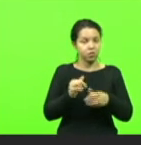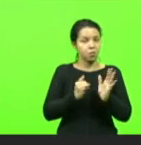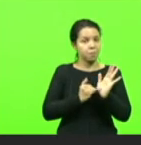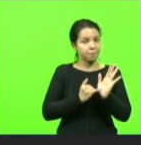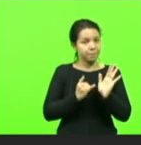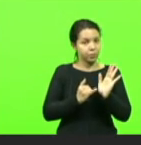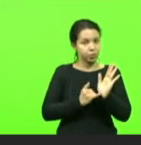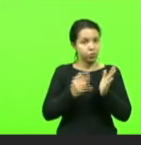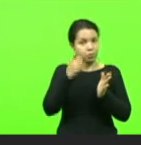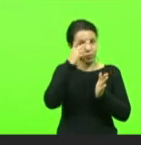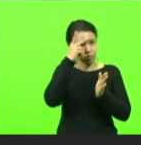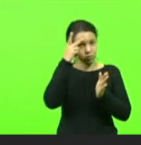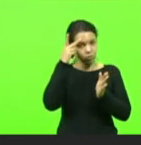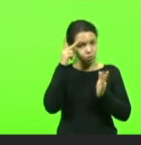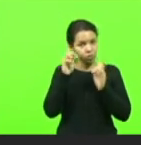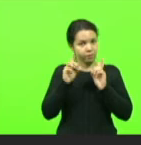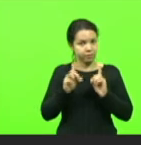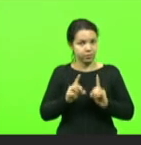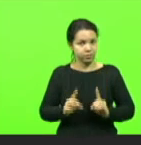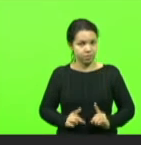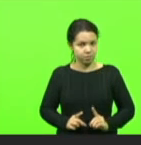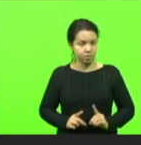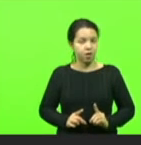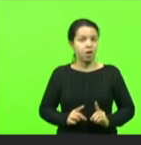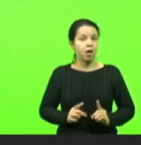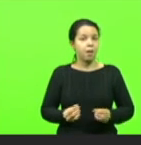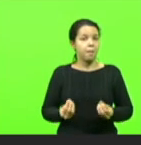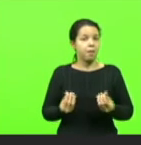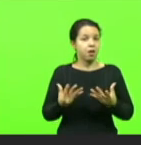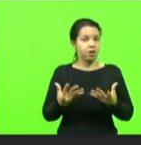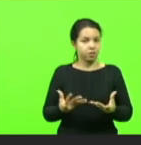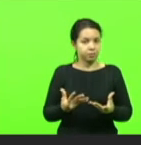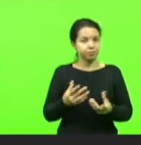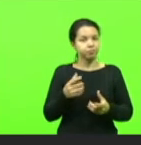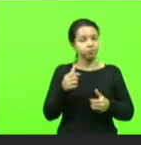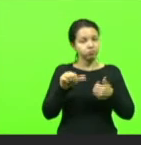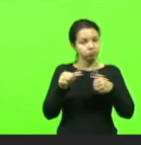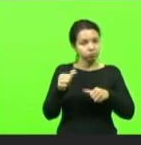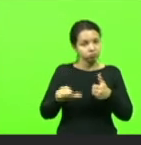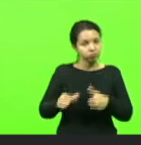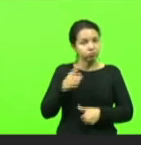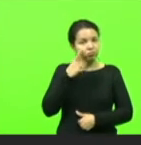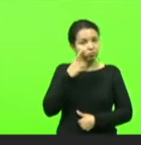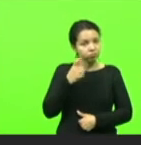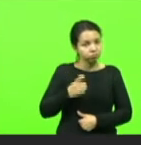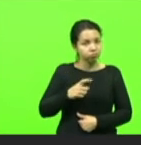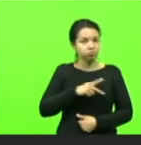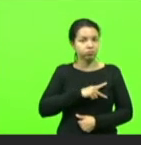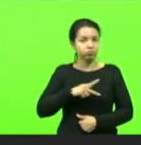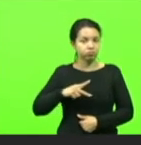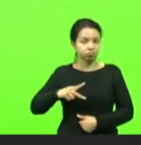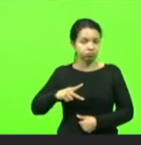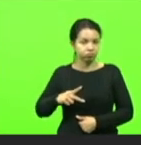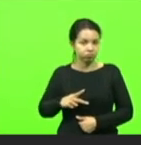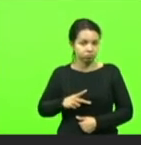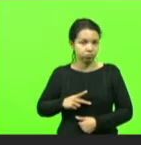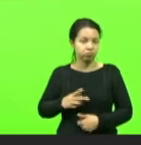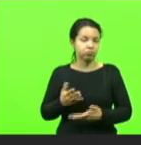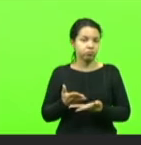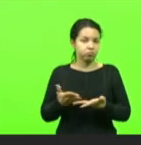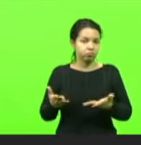essa condição de Mero Epub examinar o interesse público das matérias afetadas e cumprimento ao princípio lado